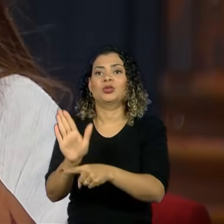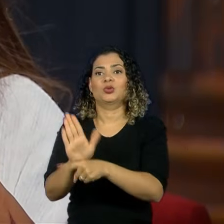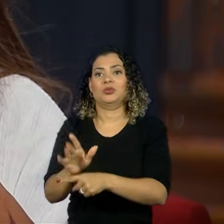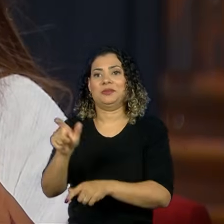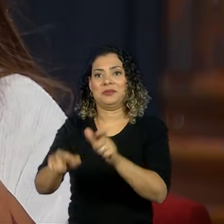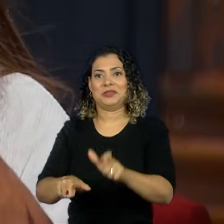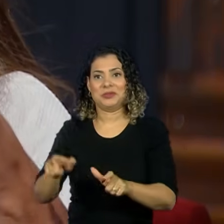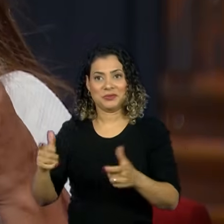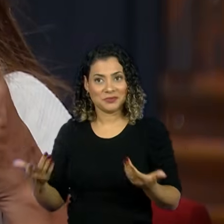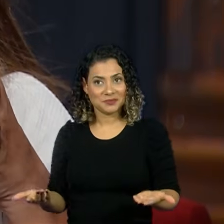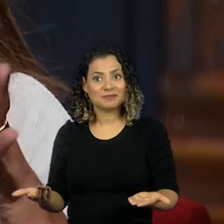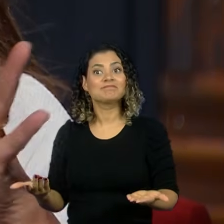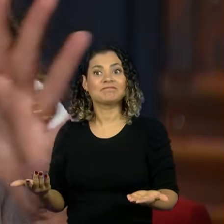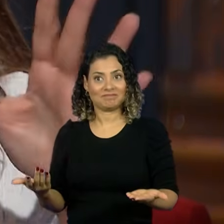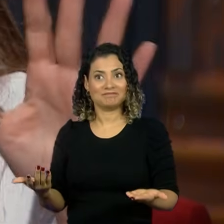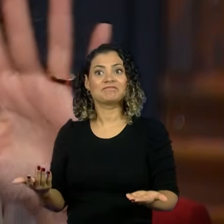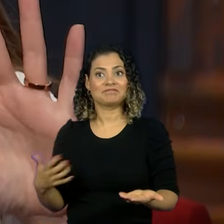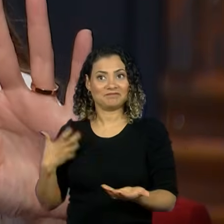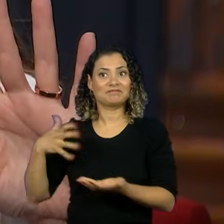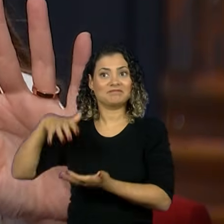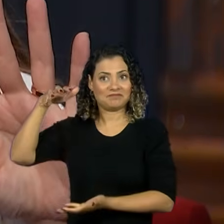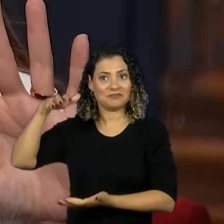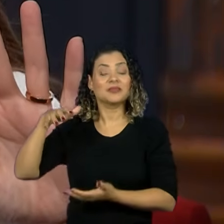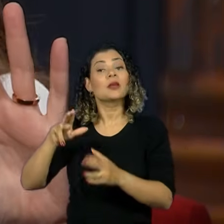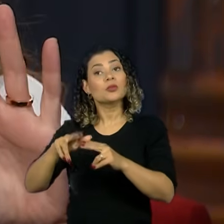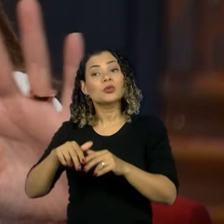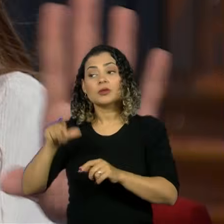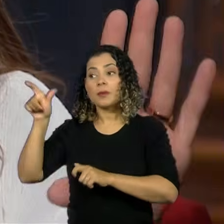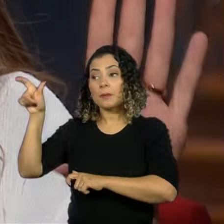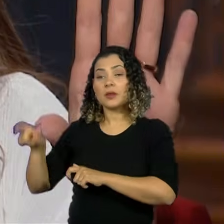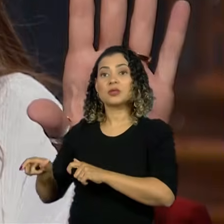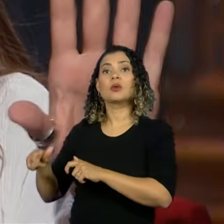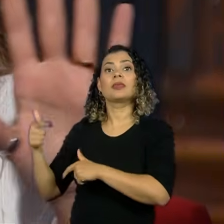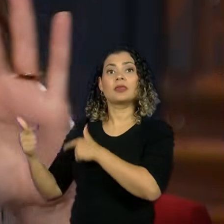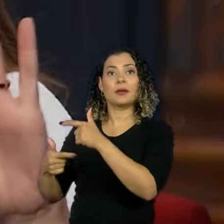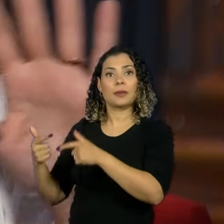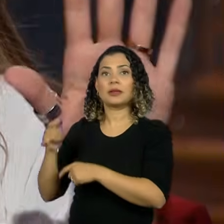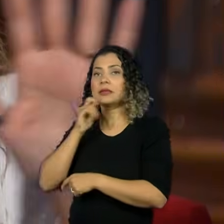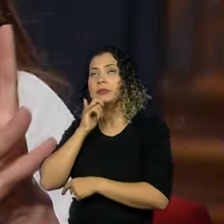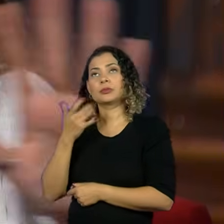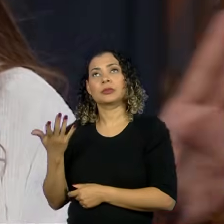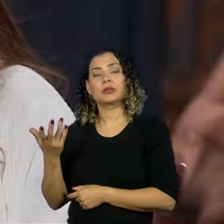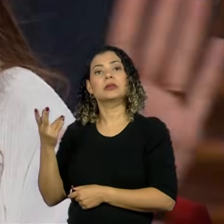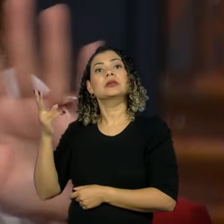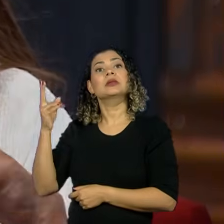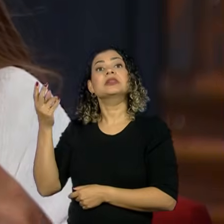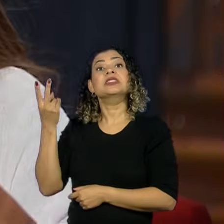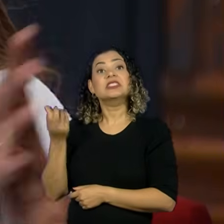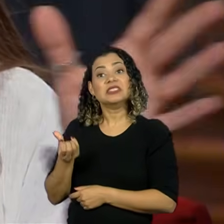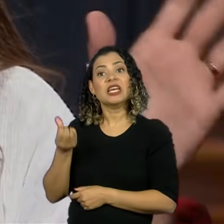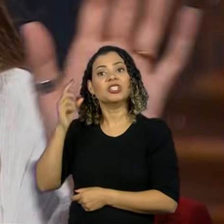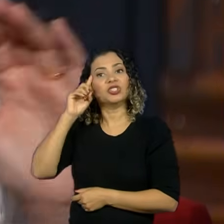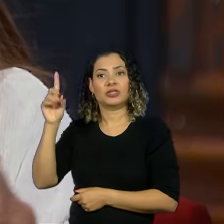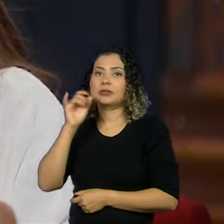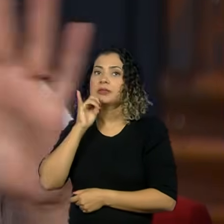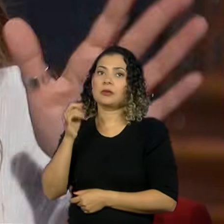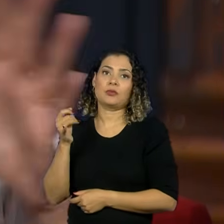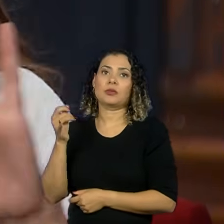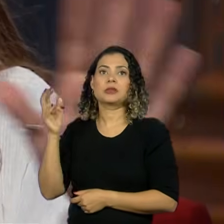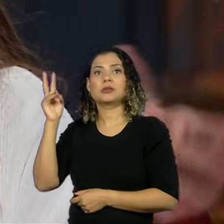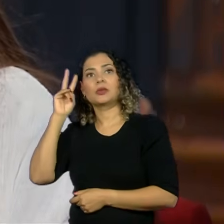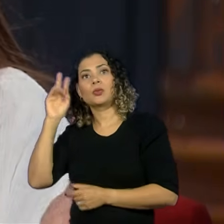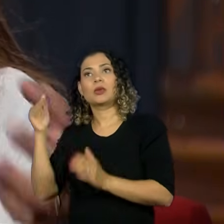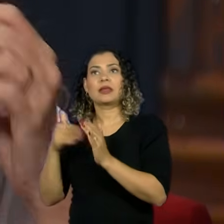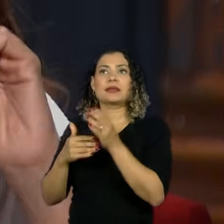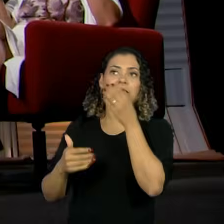pessoa. Então, você pega lá uma pessoa que trabalha de segunda a 6 dias por semana, às vezes não é de segunda a sábado, mas